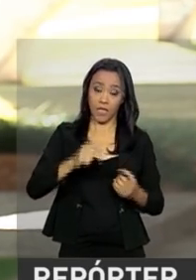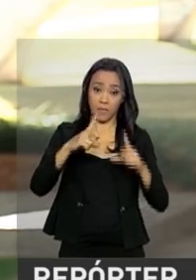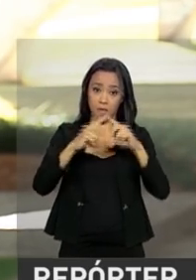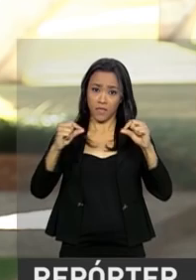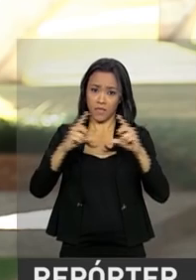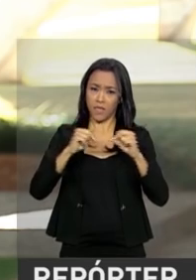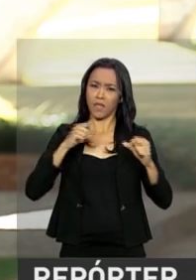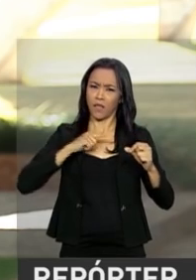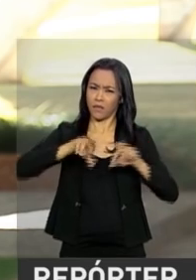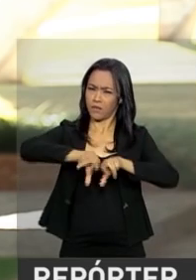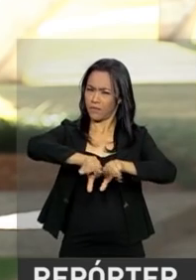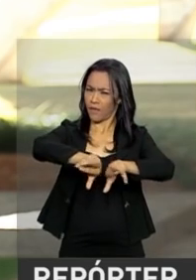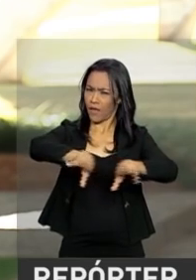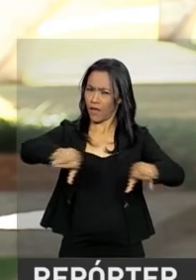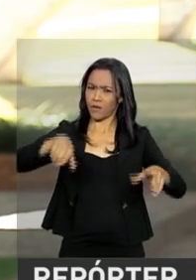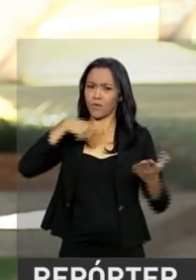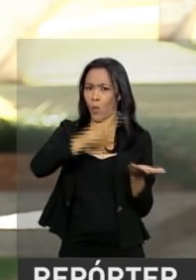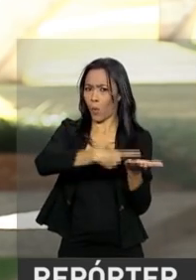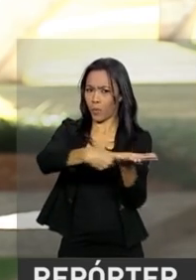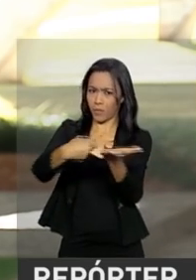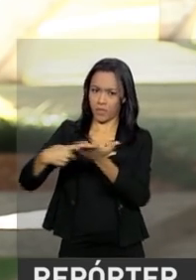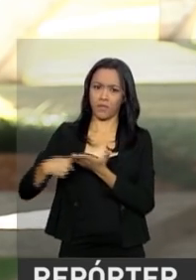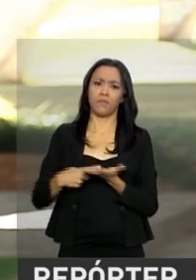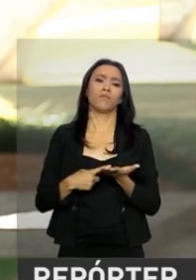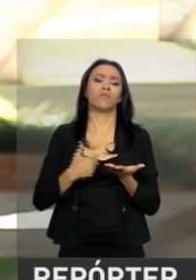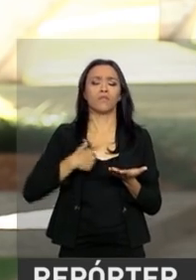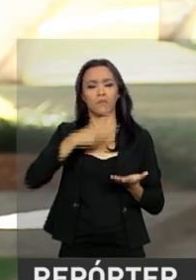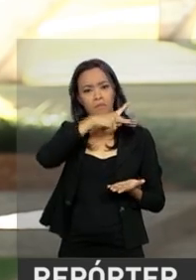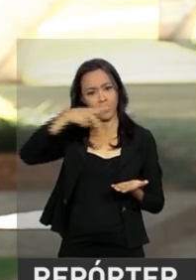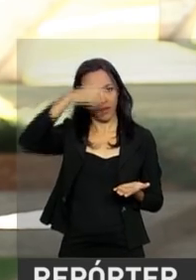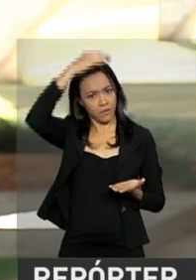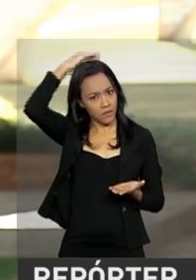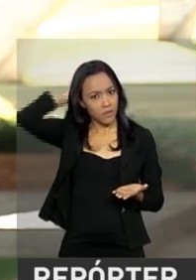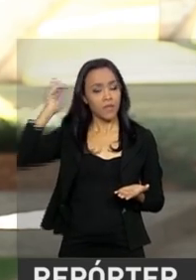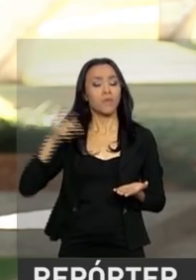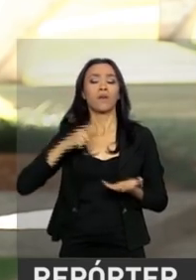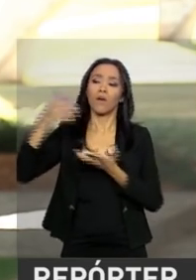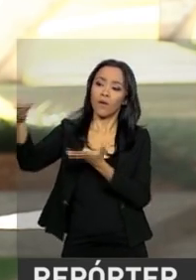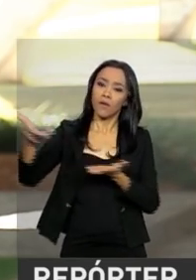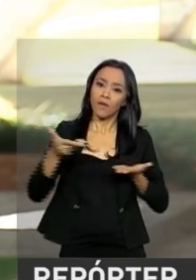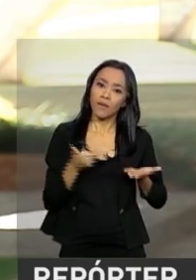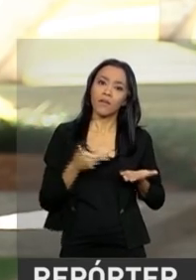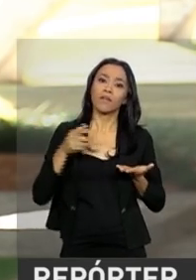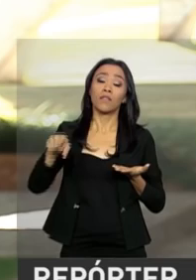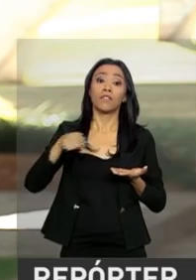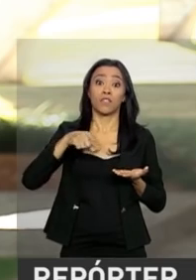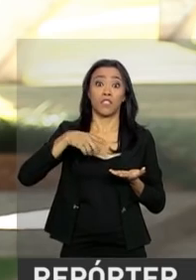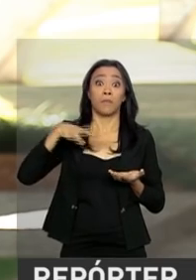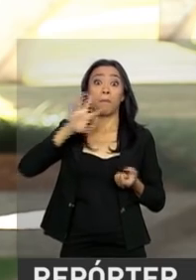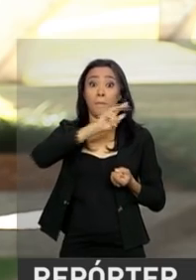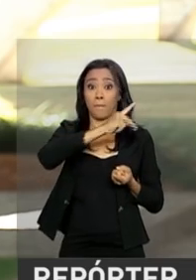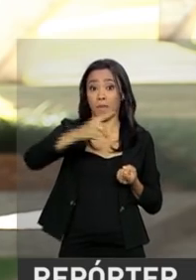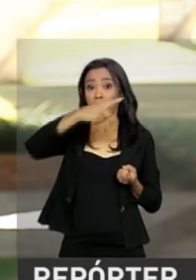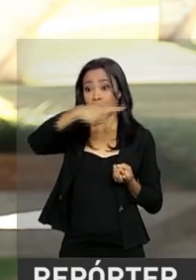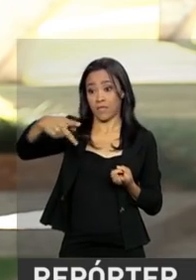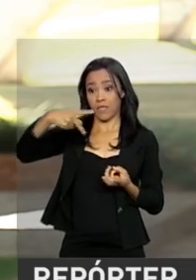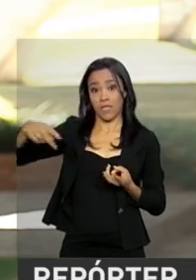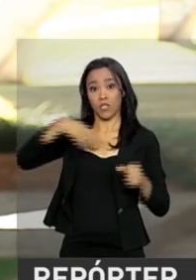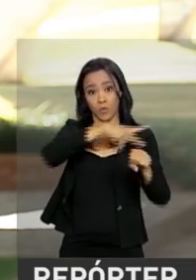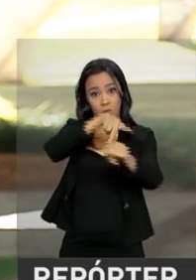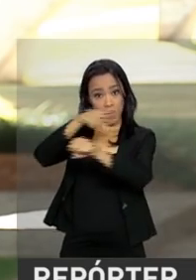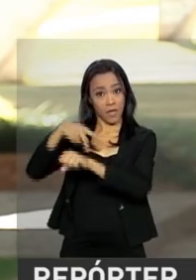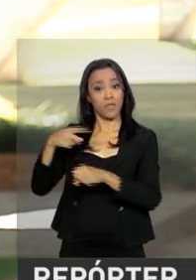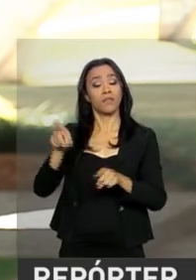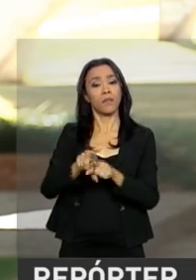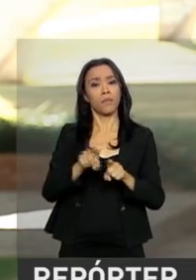série de compromissos uma cerimônia oficial de recepção dos chefes de estado e de governo dos países membros também uma fotografia